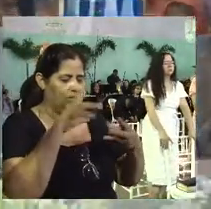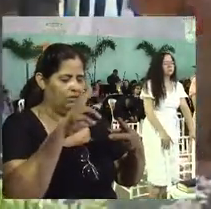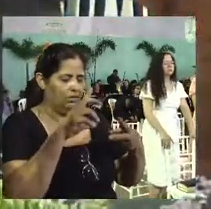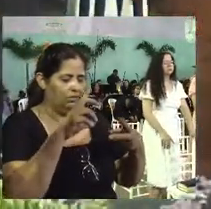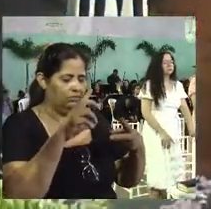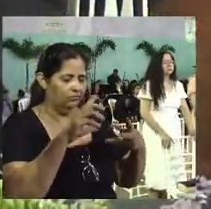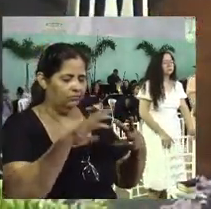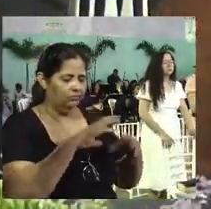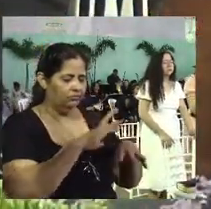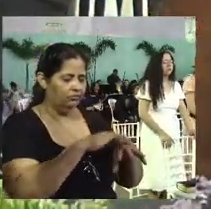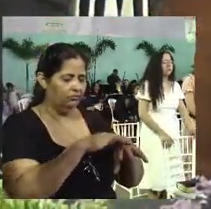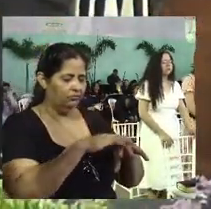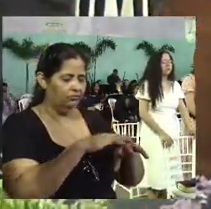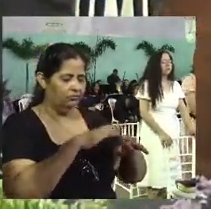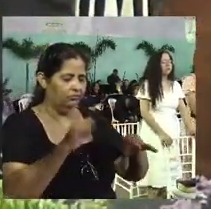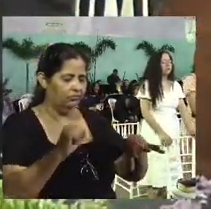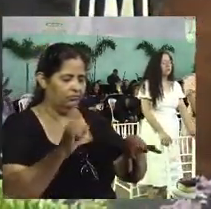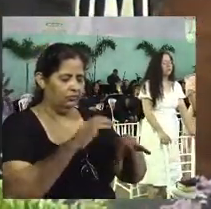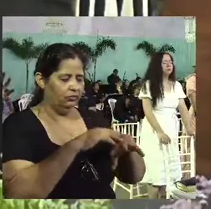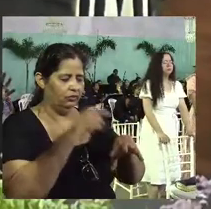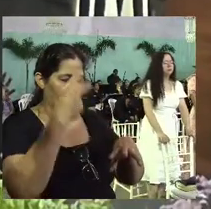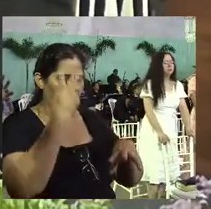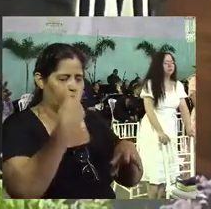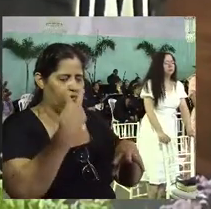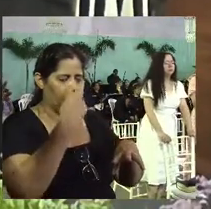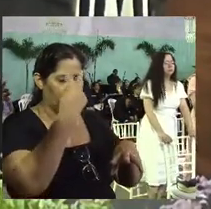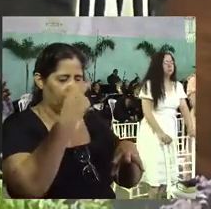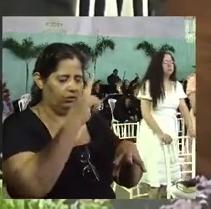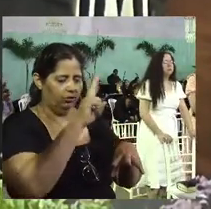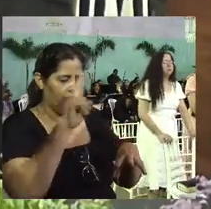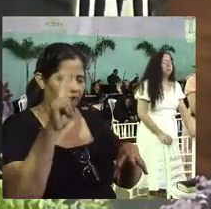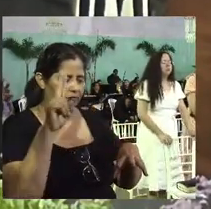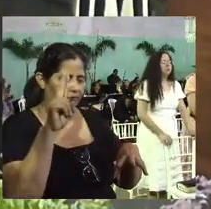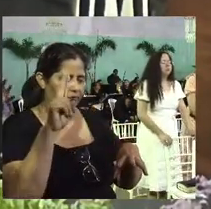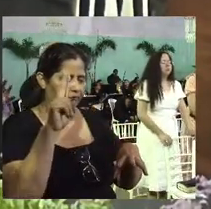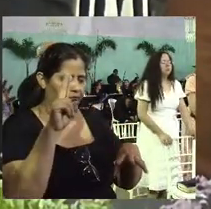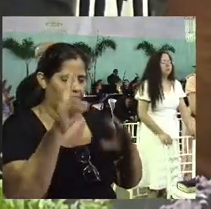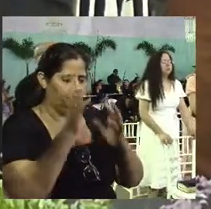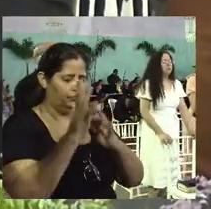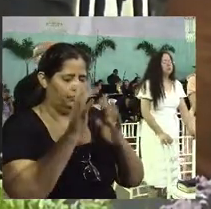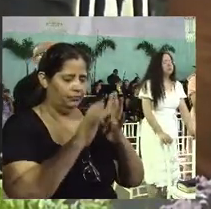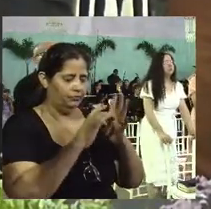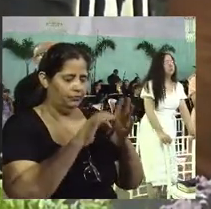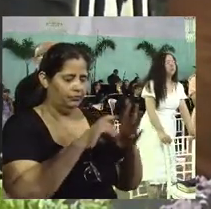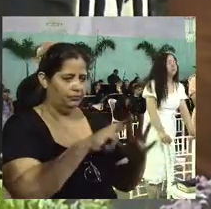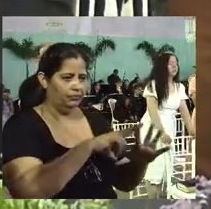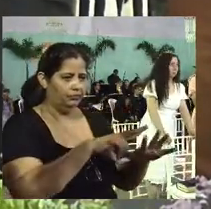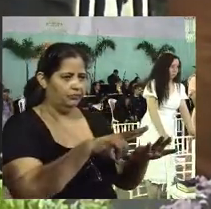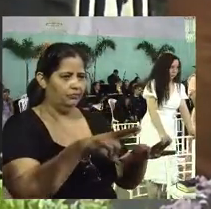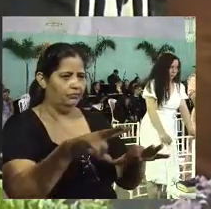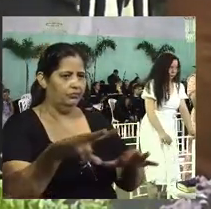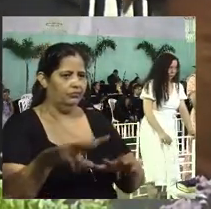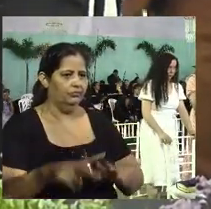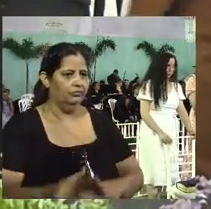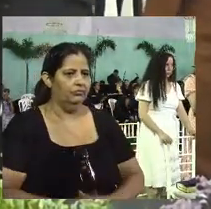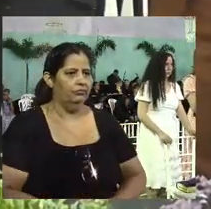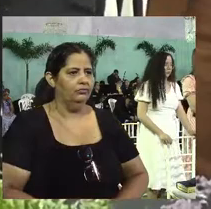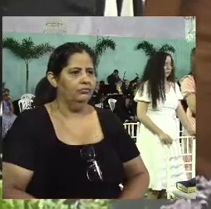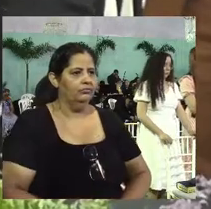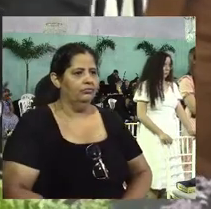do pai no poder do Espírito Santo e no nome que é sobre todo o nome Jesus de Nazaré abre os olhos e veja